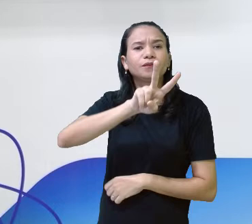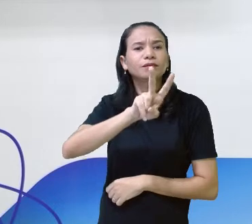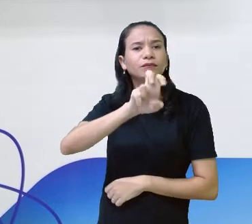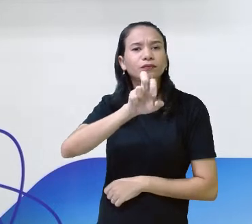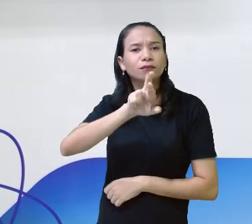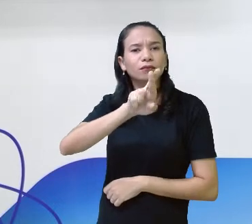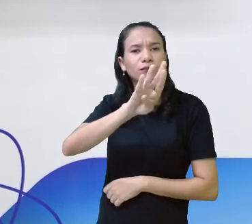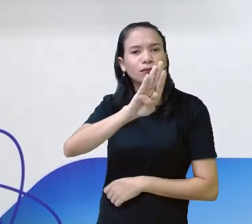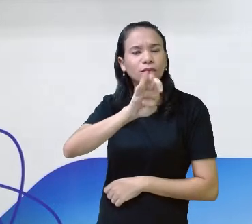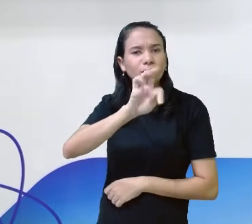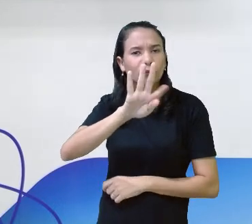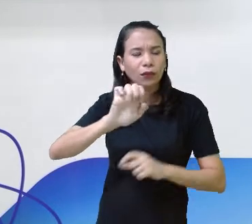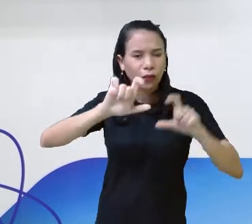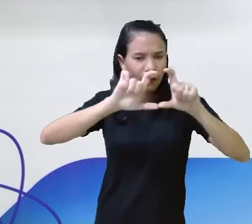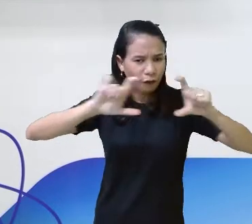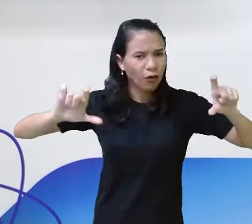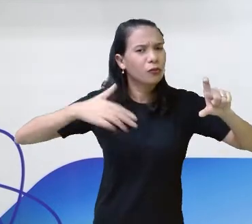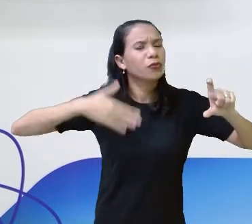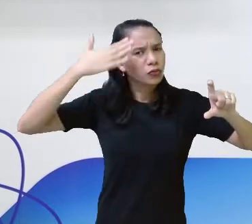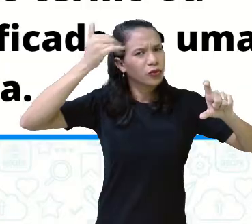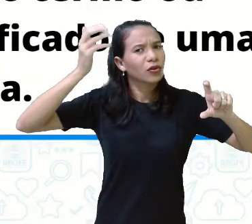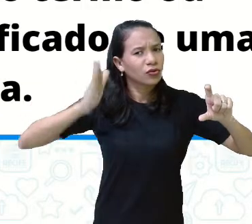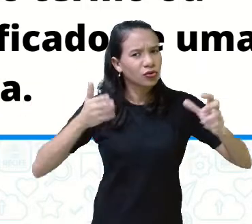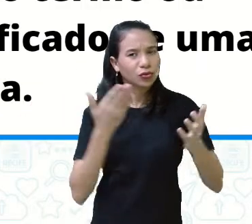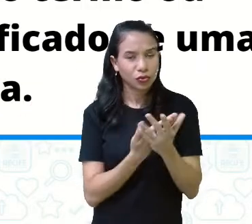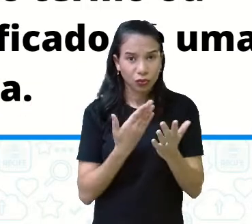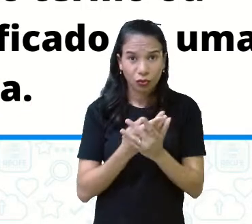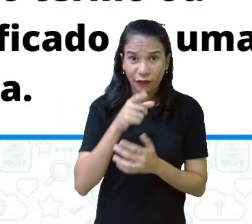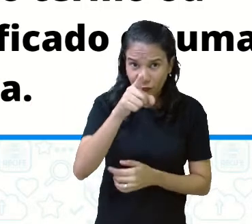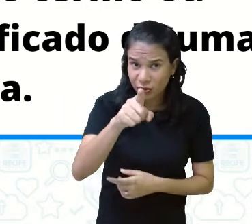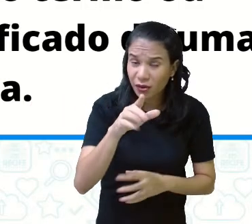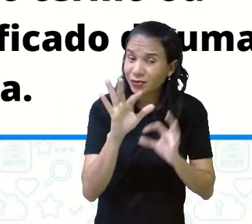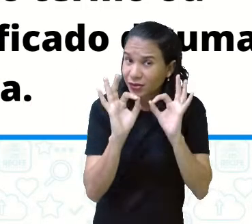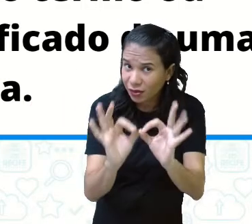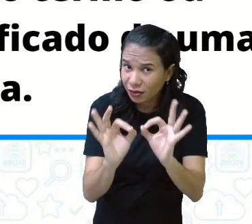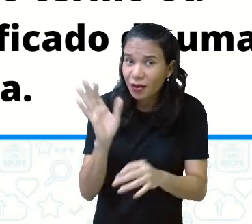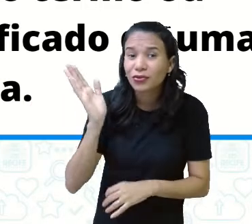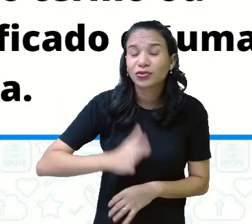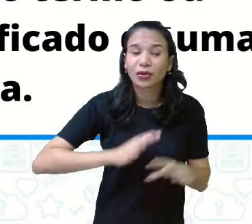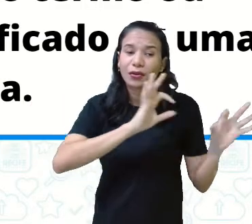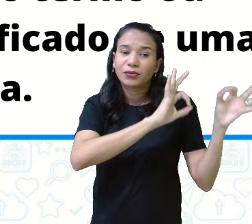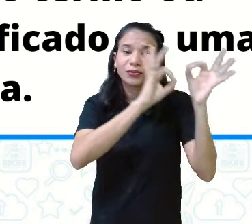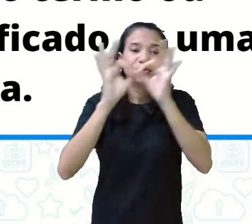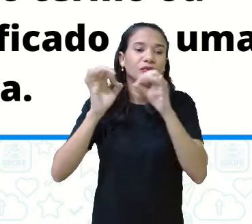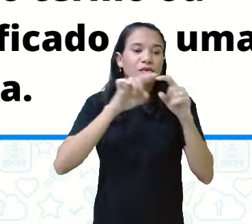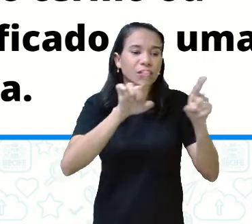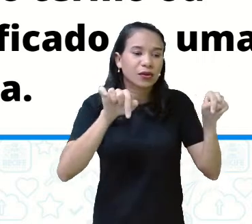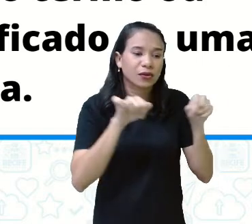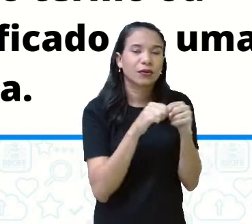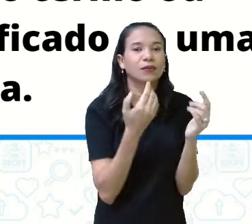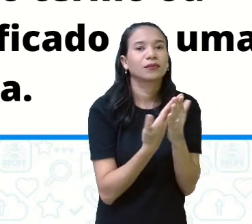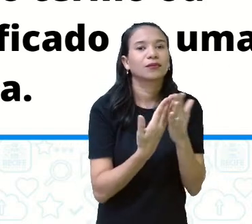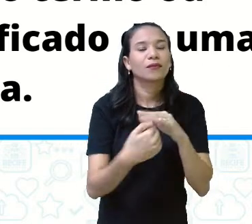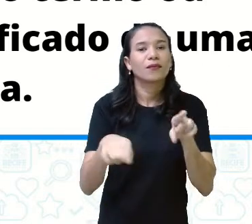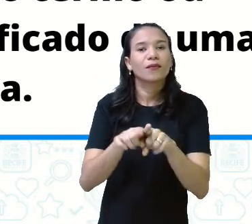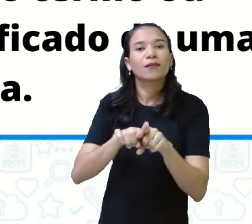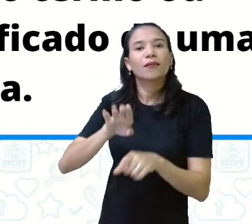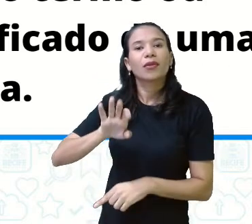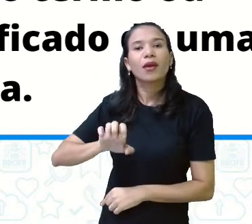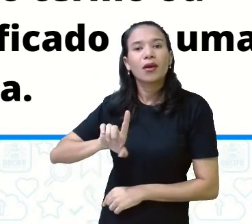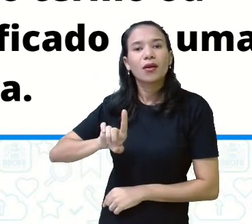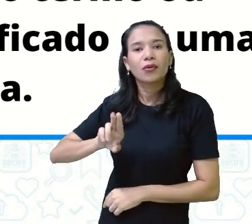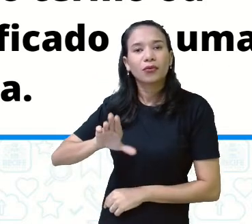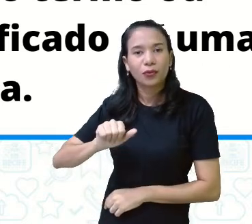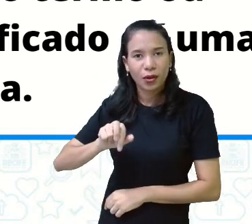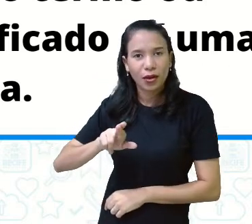já trabalhamos, você também com certeza já viu isso, tanto em sala de aula quanto na aula do Educa Recife do 4º ano,